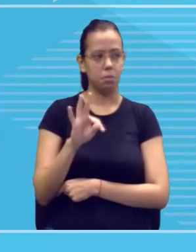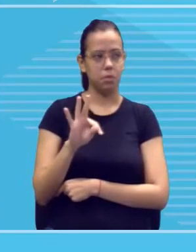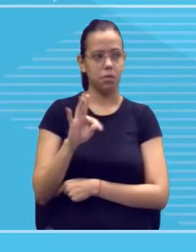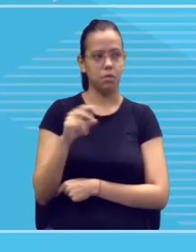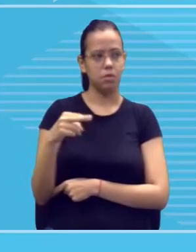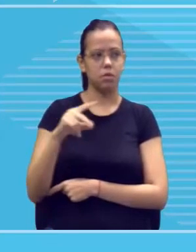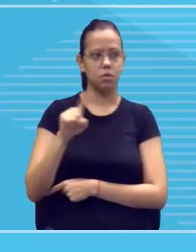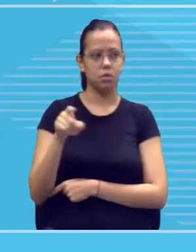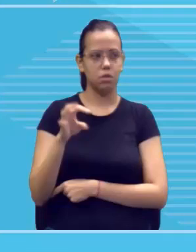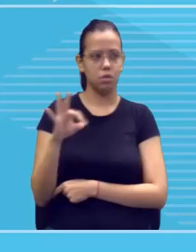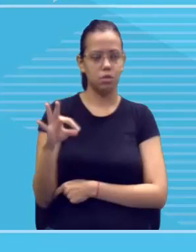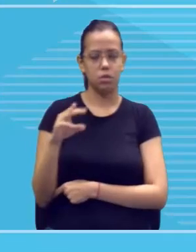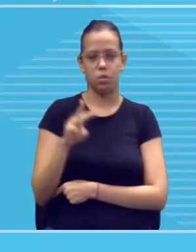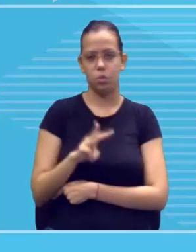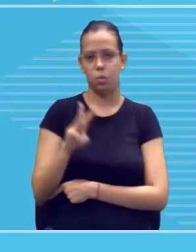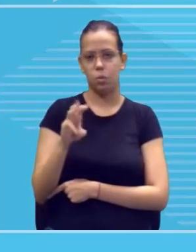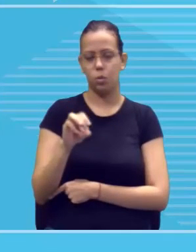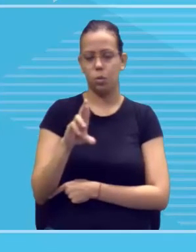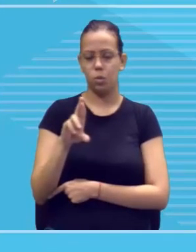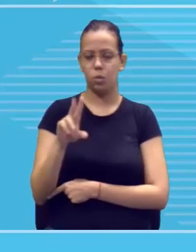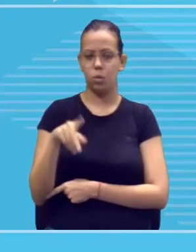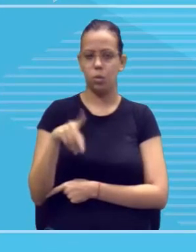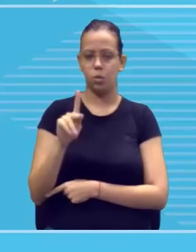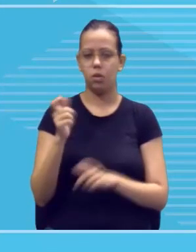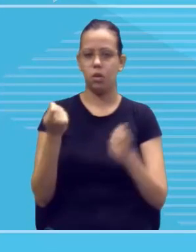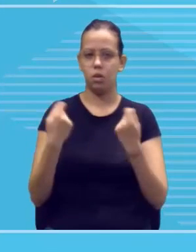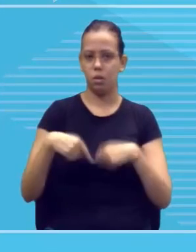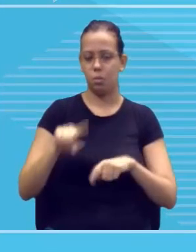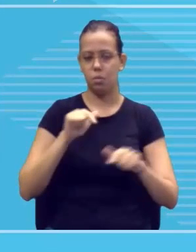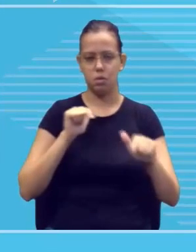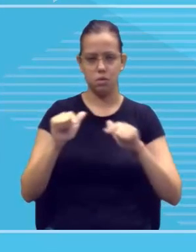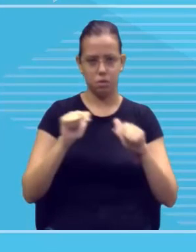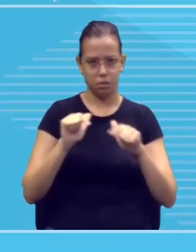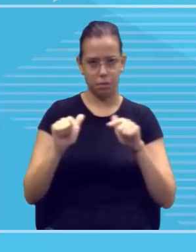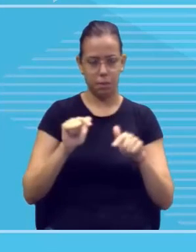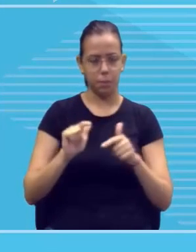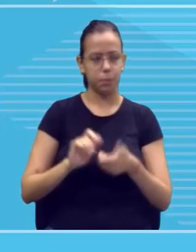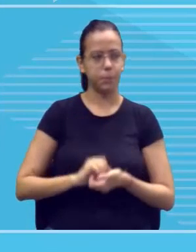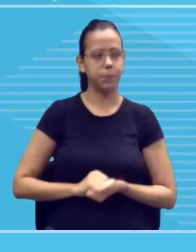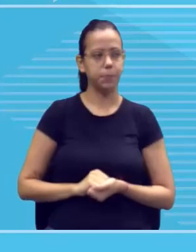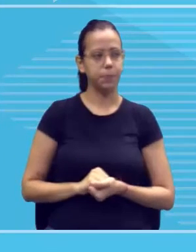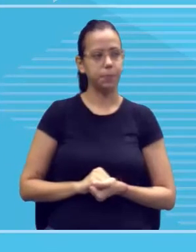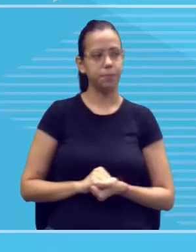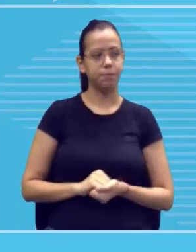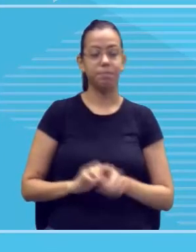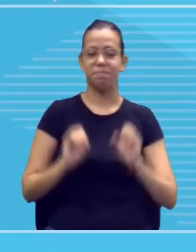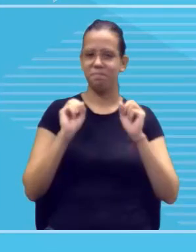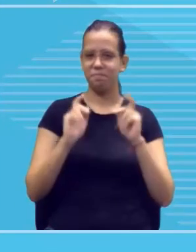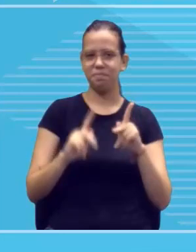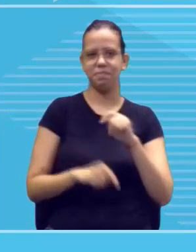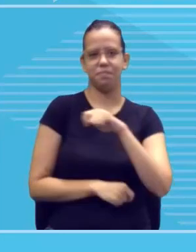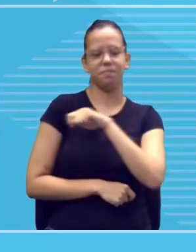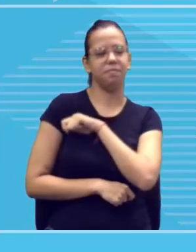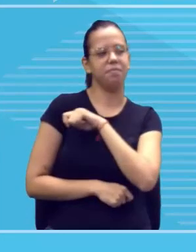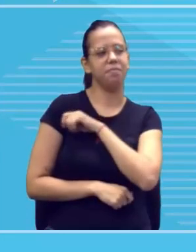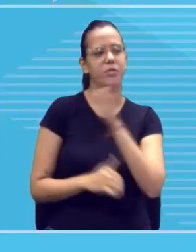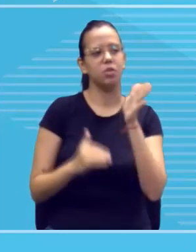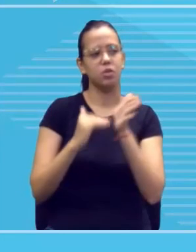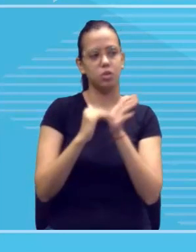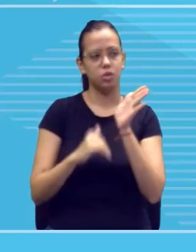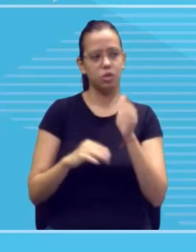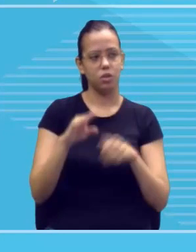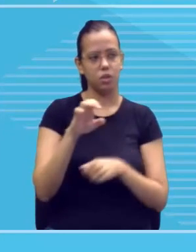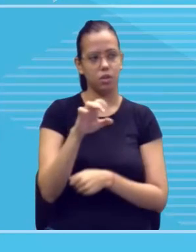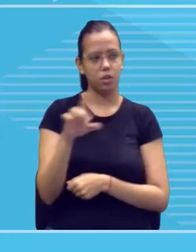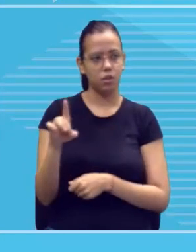não precisam trabalhar mas antes work belezinha gente não elimina Esse